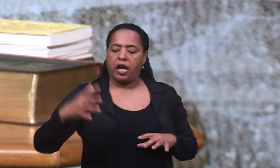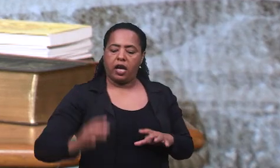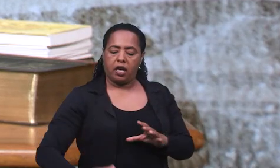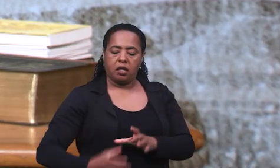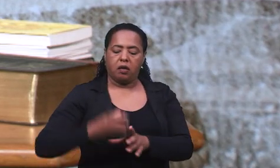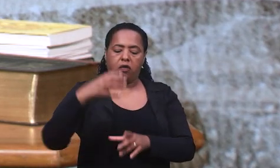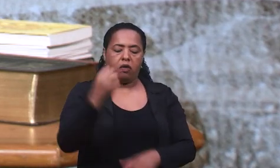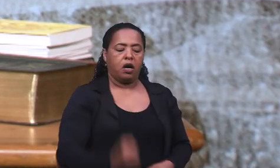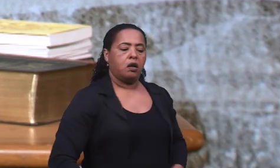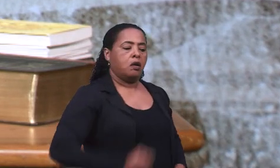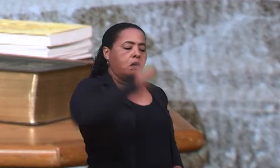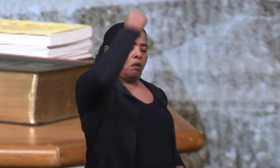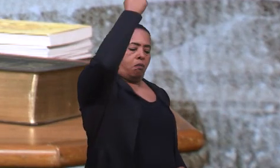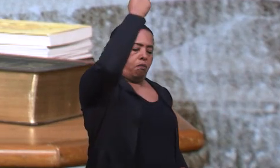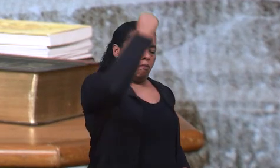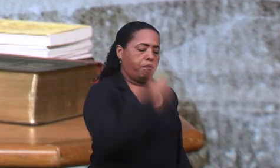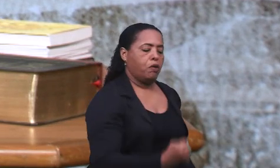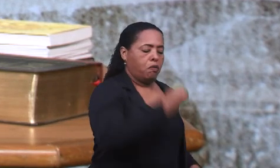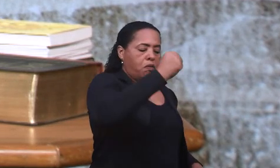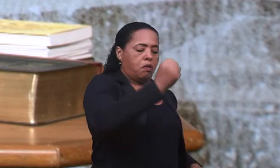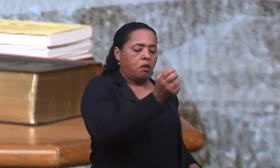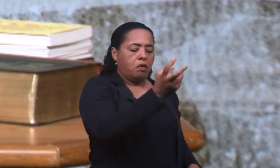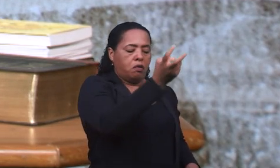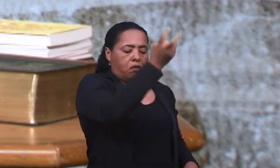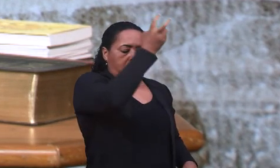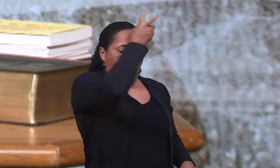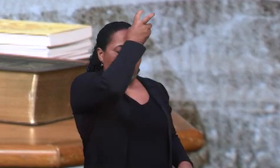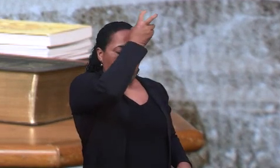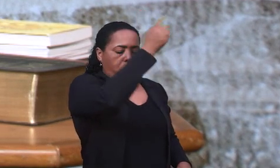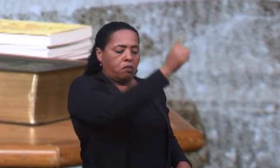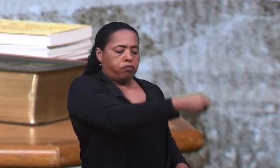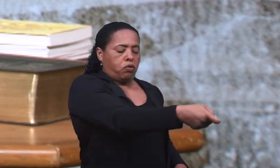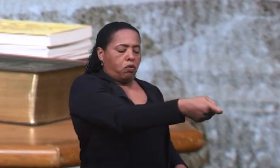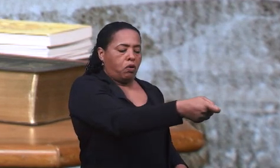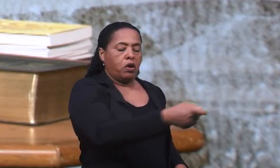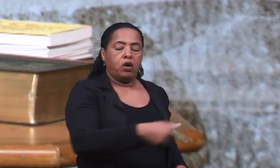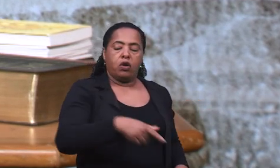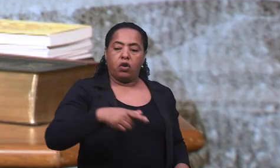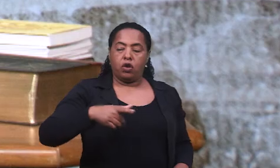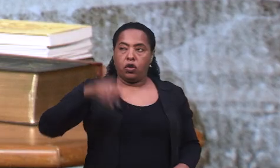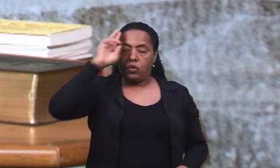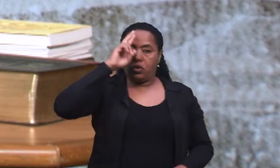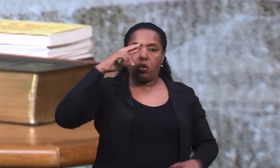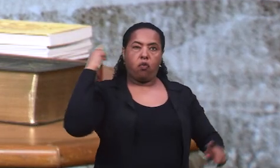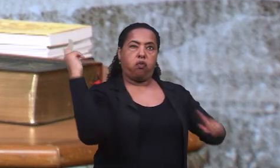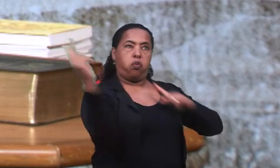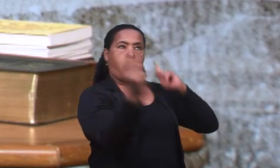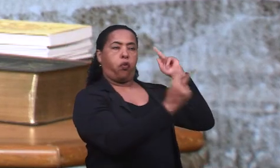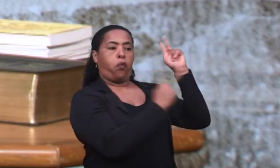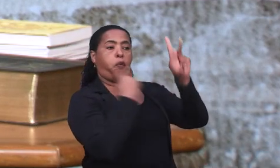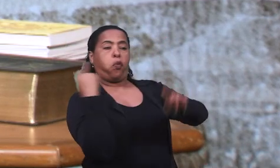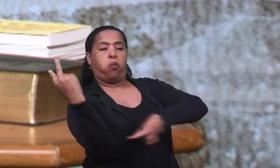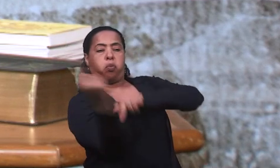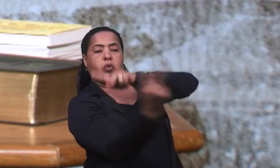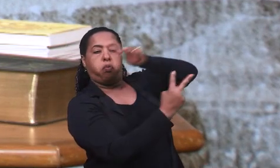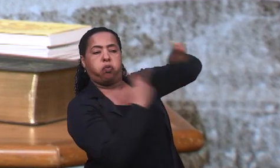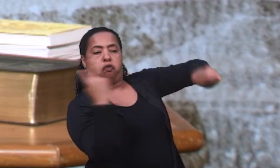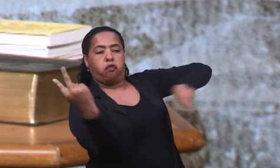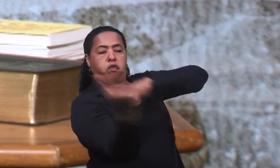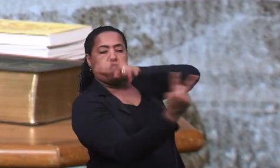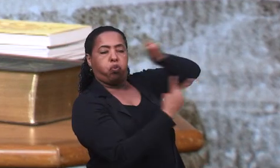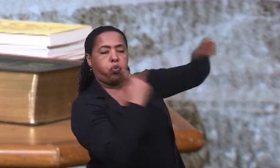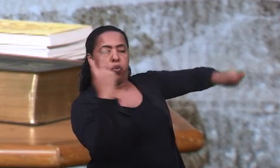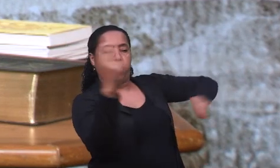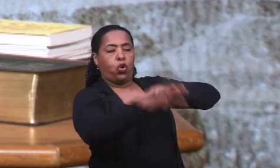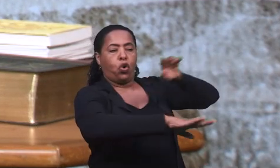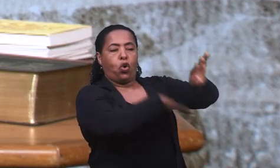do Egito, e o Senhor trouxe sobre a terra um vento oriental todo aquele dia e